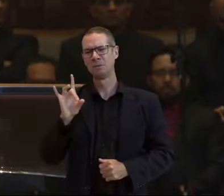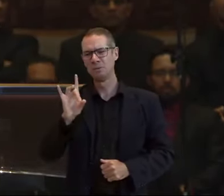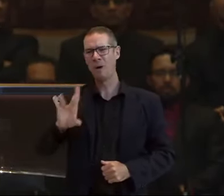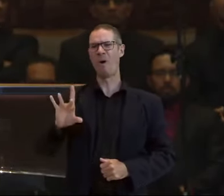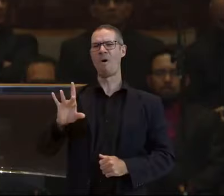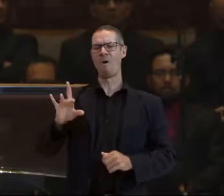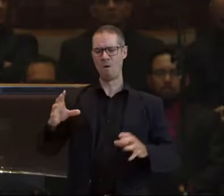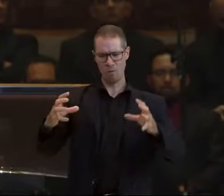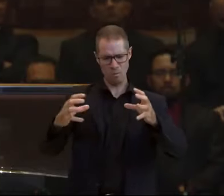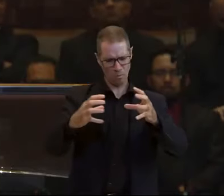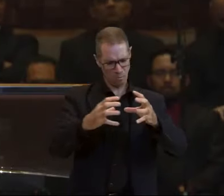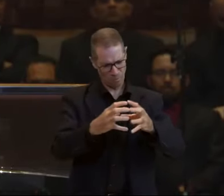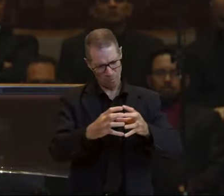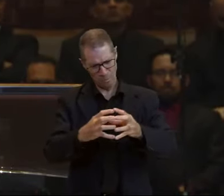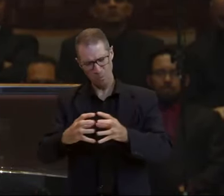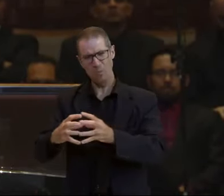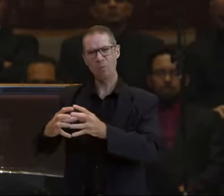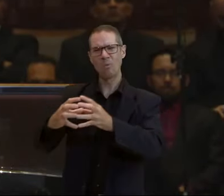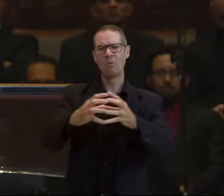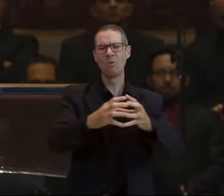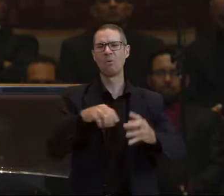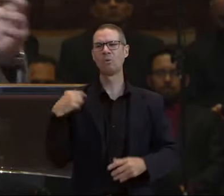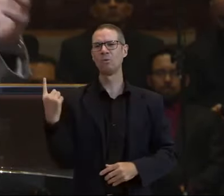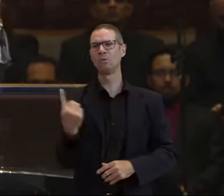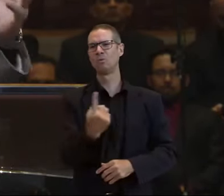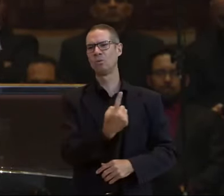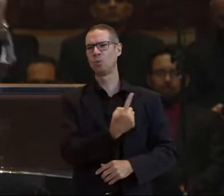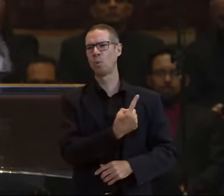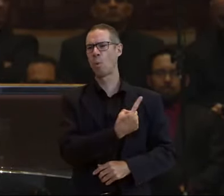santa coletividade nós vemos as